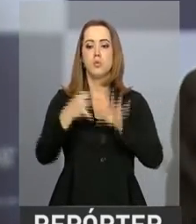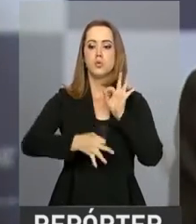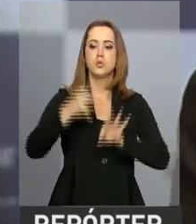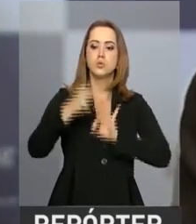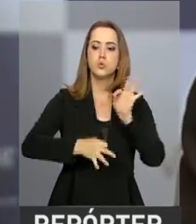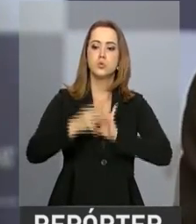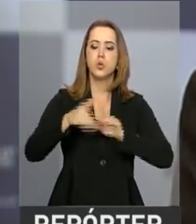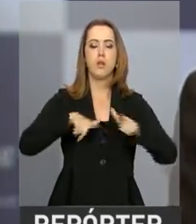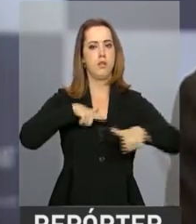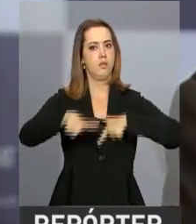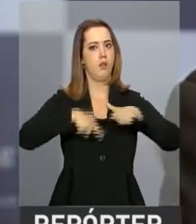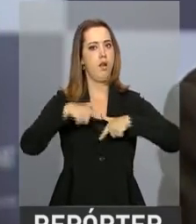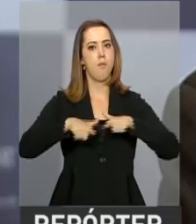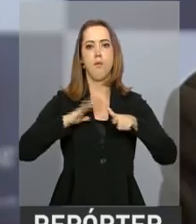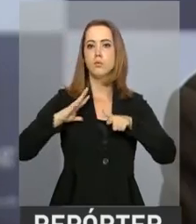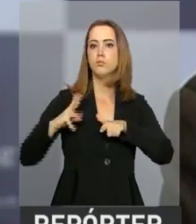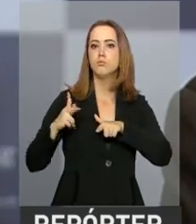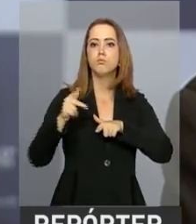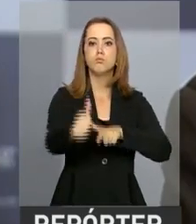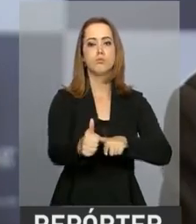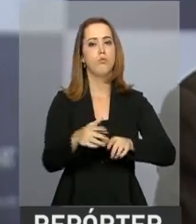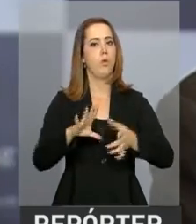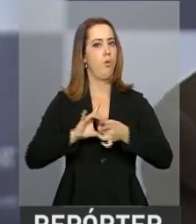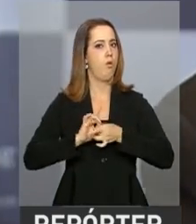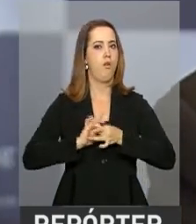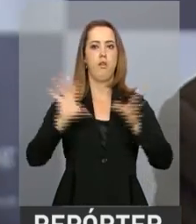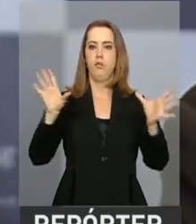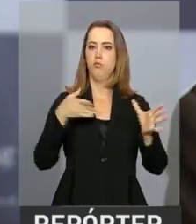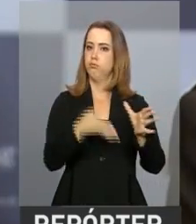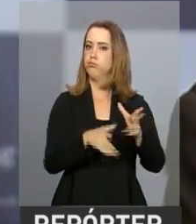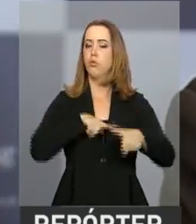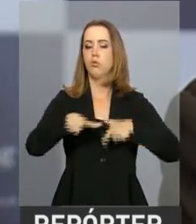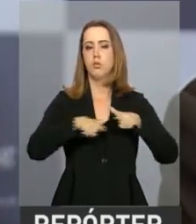na plenitude e com absoluta independência e estímulo do governo.